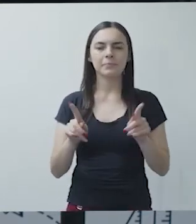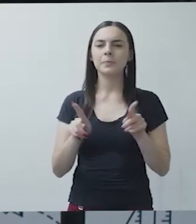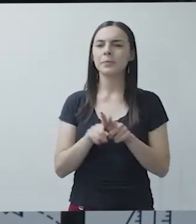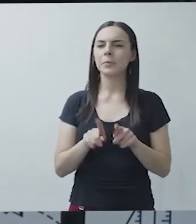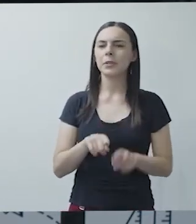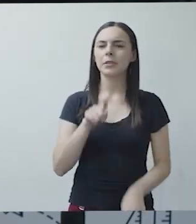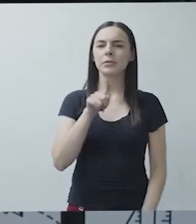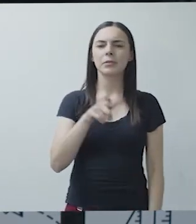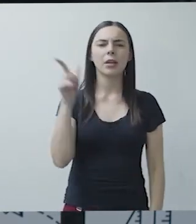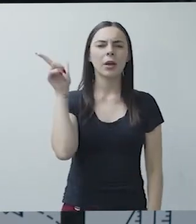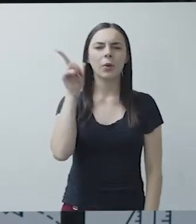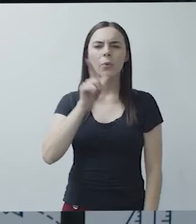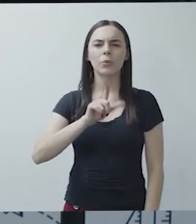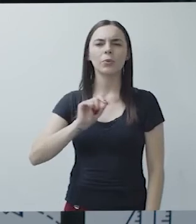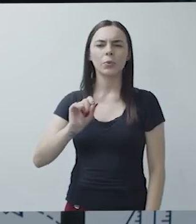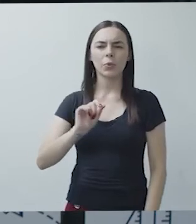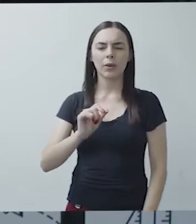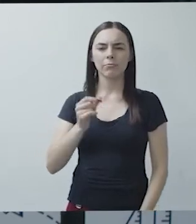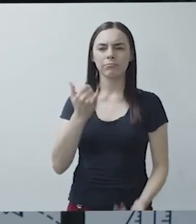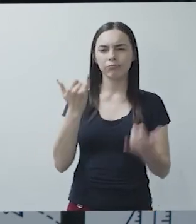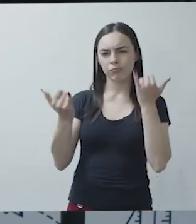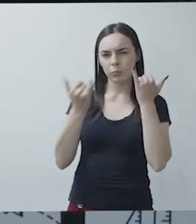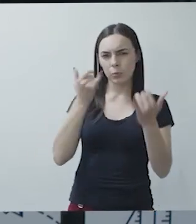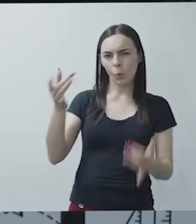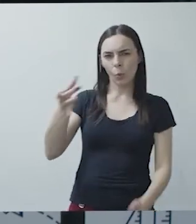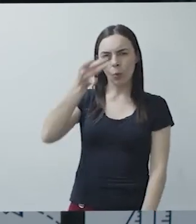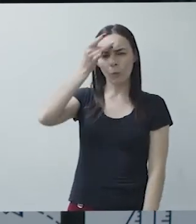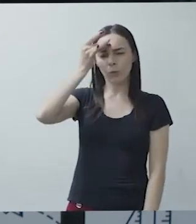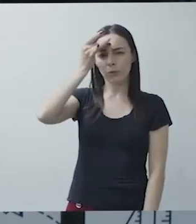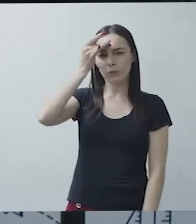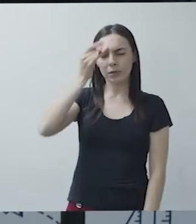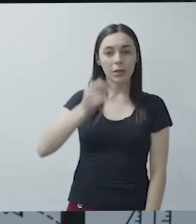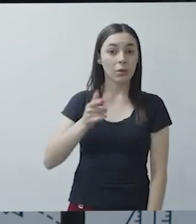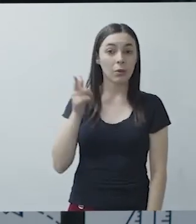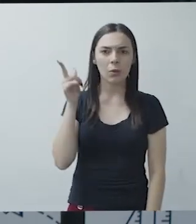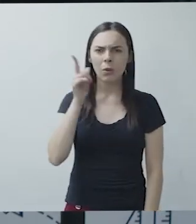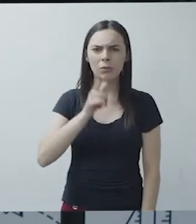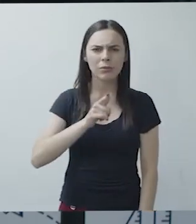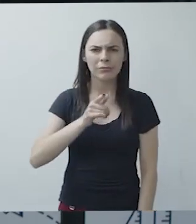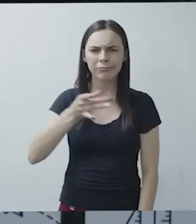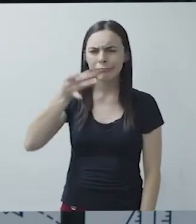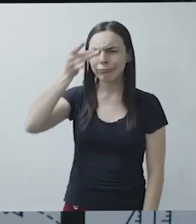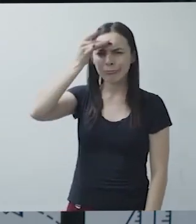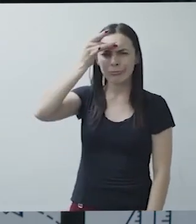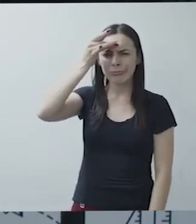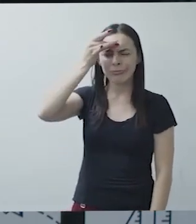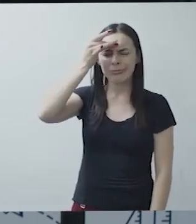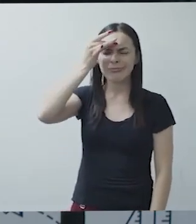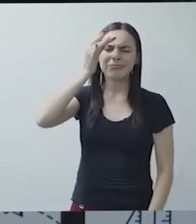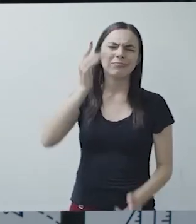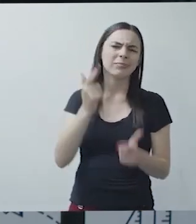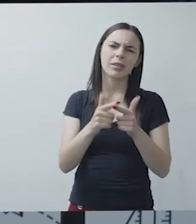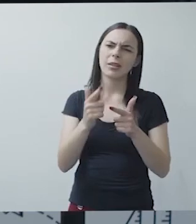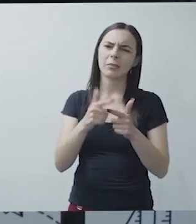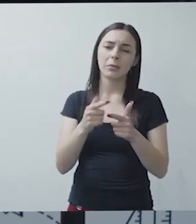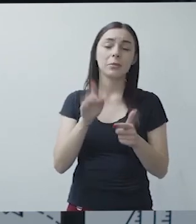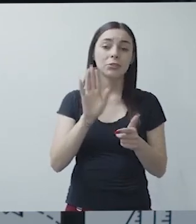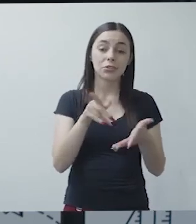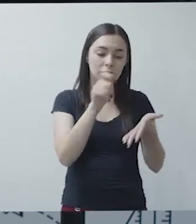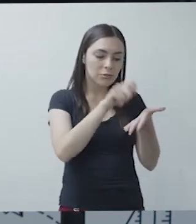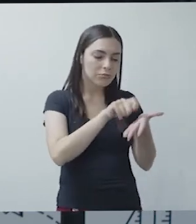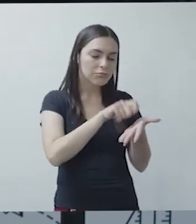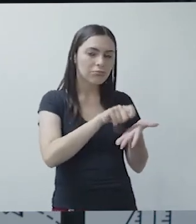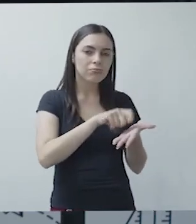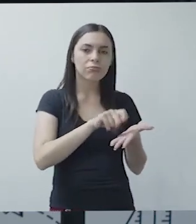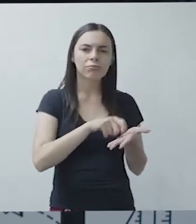vocês consigam gravar bem lá na sua cabecinha. Se não conseguiu gravar bem ainda, não tem problema também. Vocês fizeram o registro e